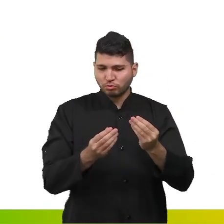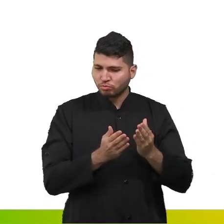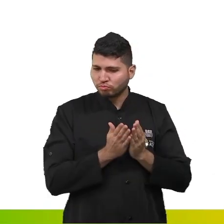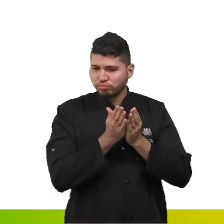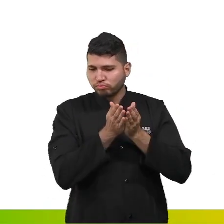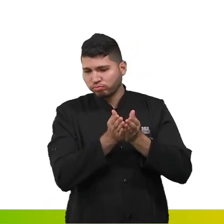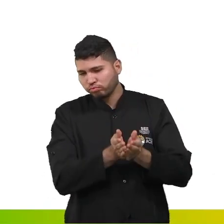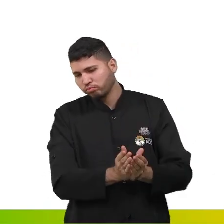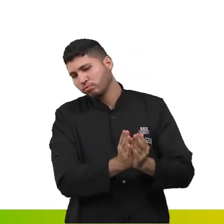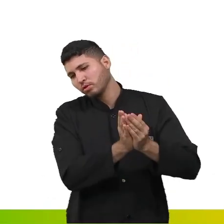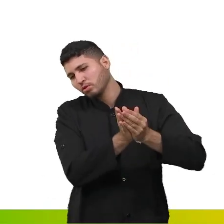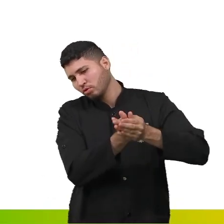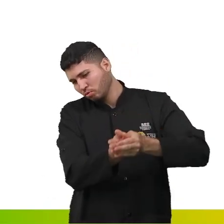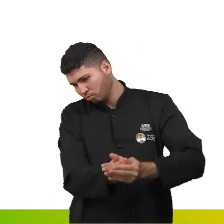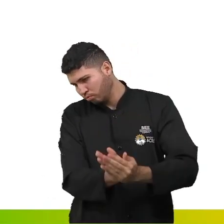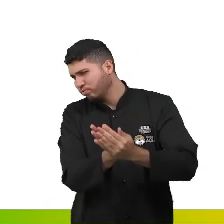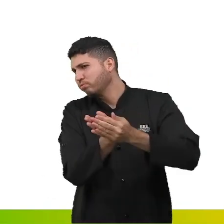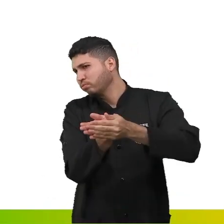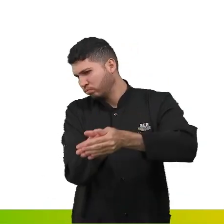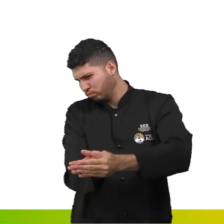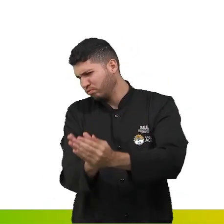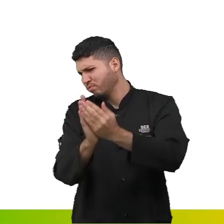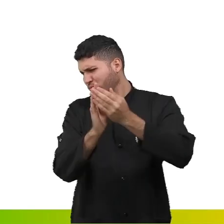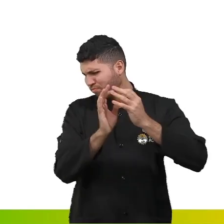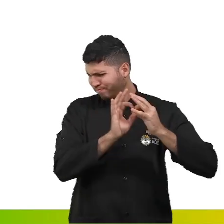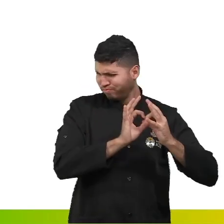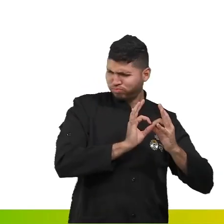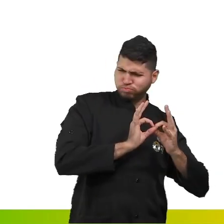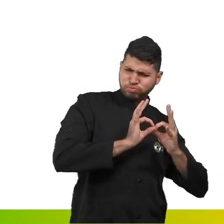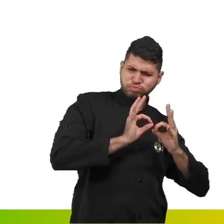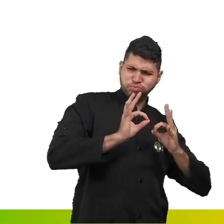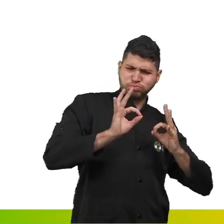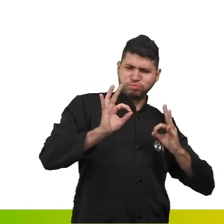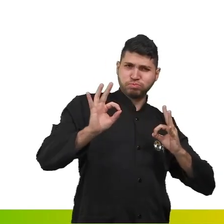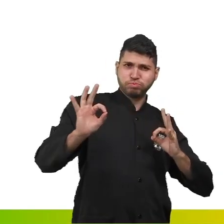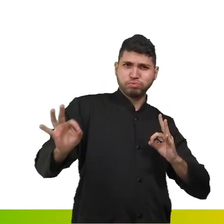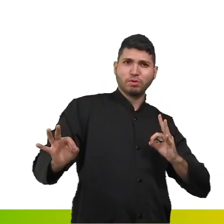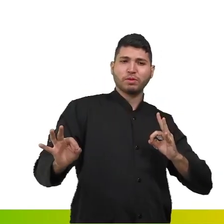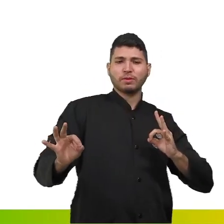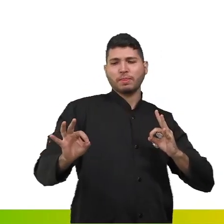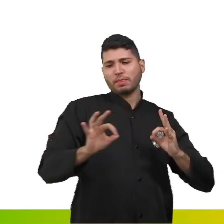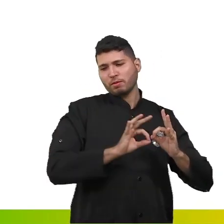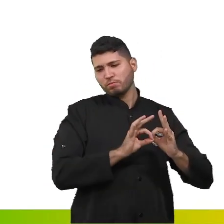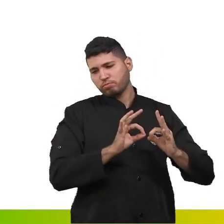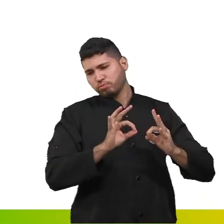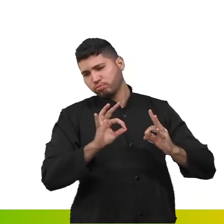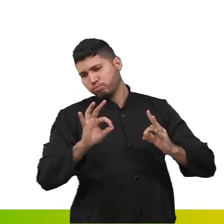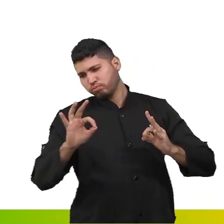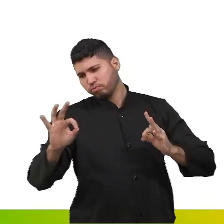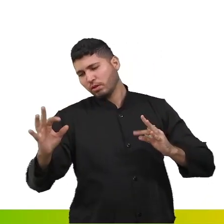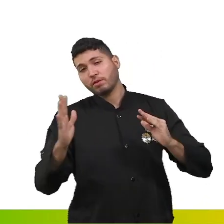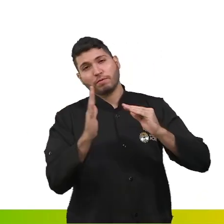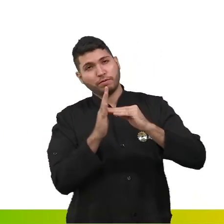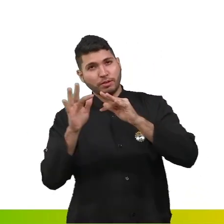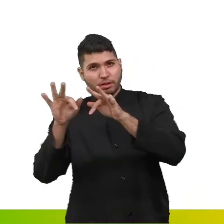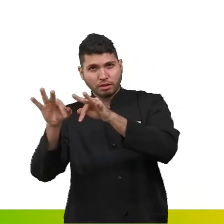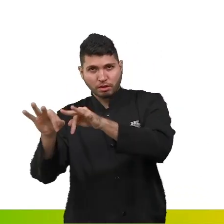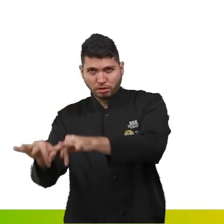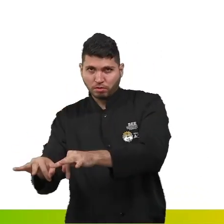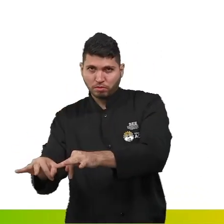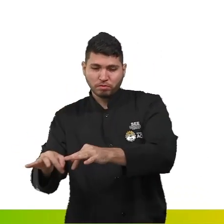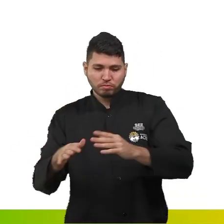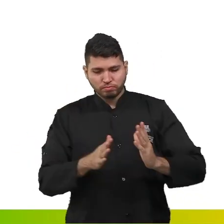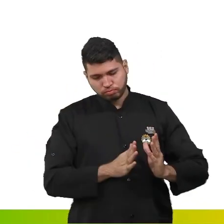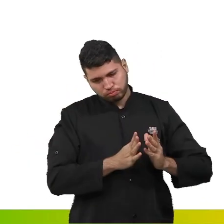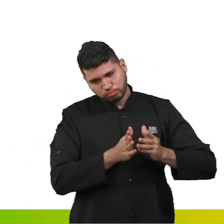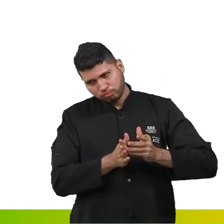menos 30% dos escravos que embarcavam na África não chegavam ao destino final. Acabavam morrendo